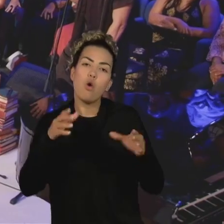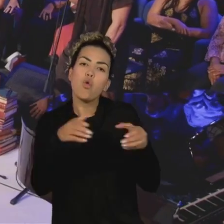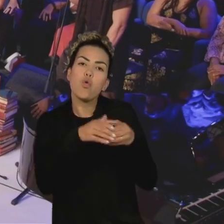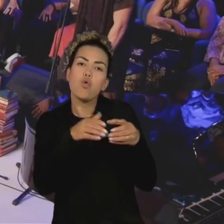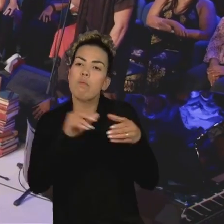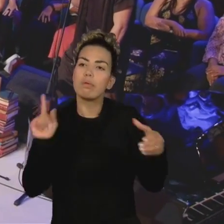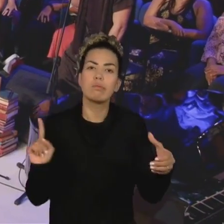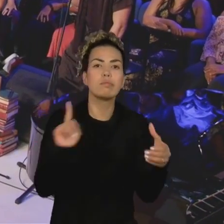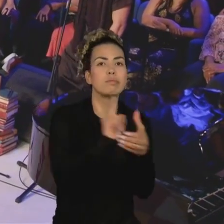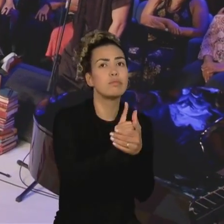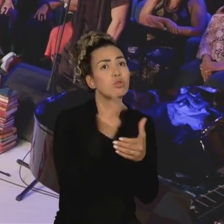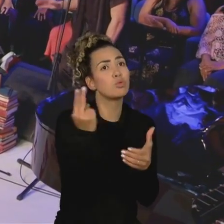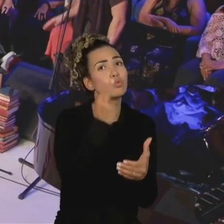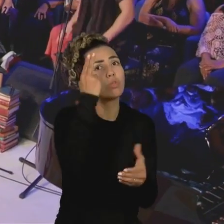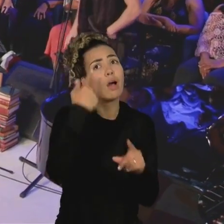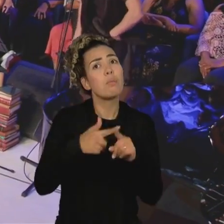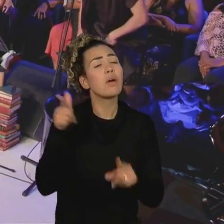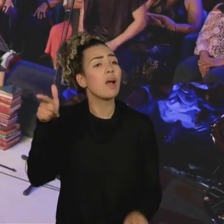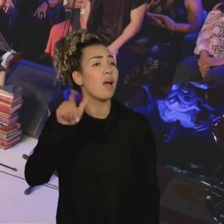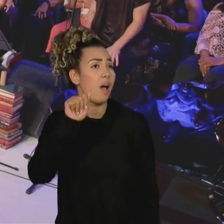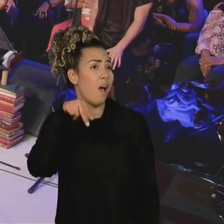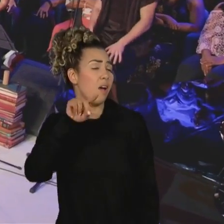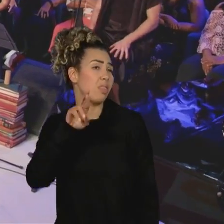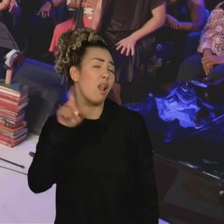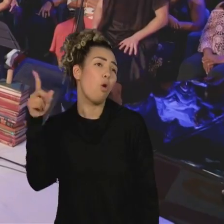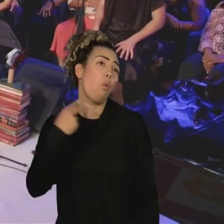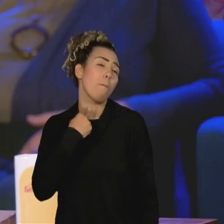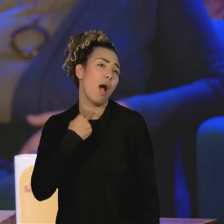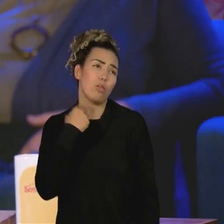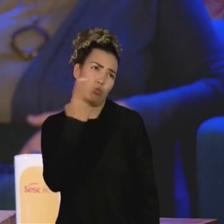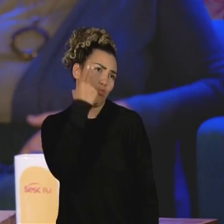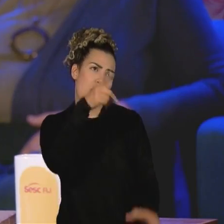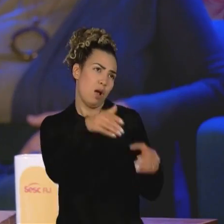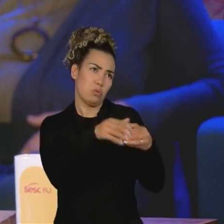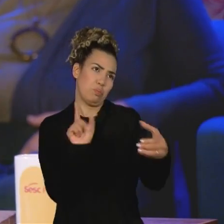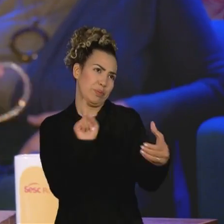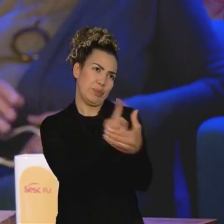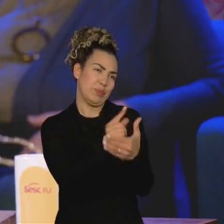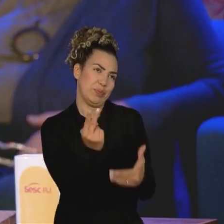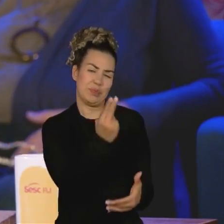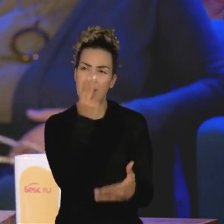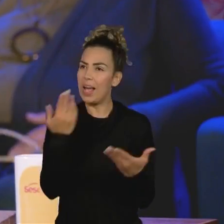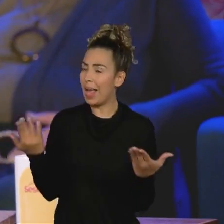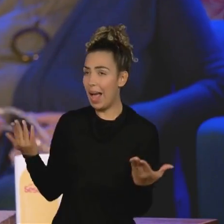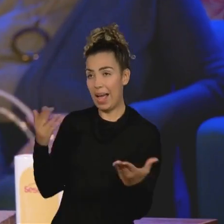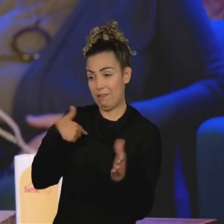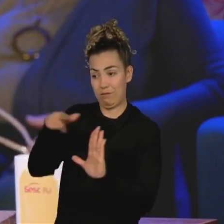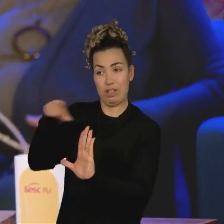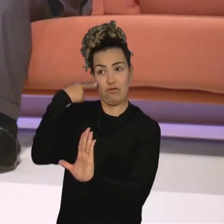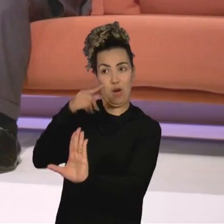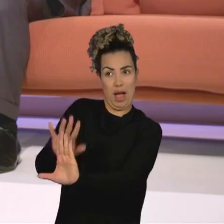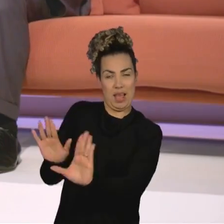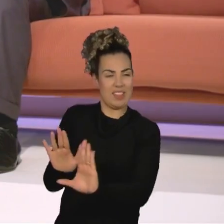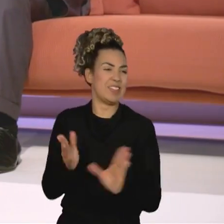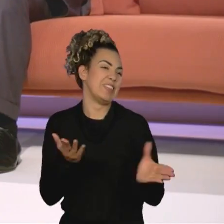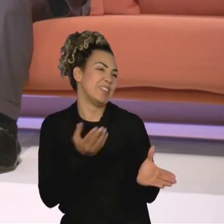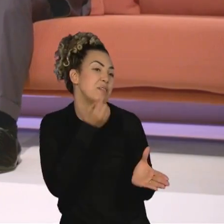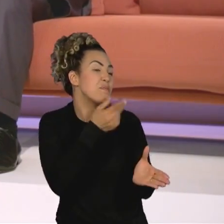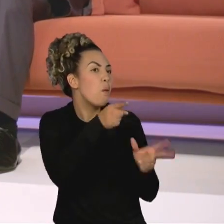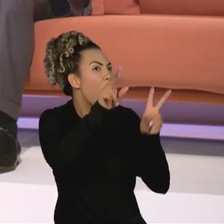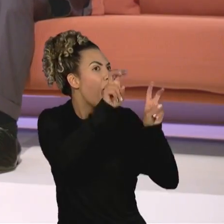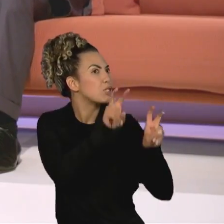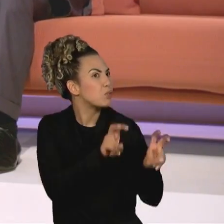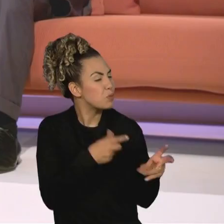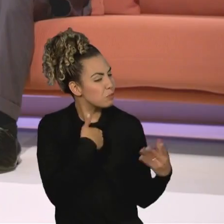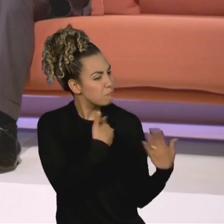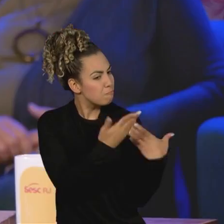sou advogado, não dá pra gente trocar. A gente pode falar de muitos assuntos com você, isso é muito legal. E com você também, né, Xalita? Por favor.